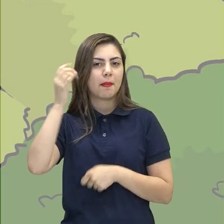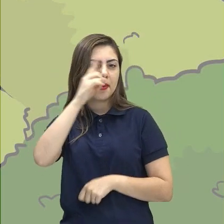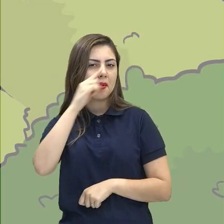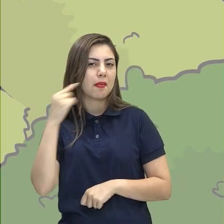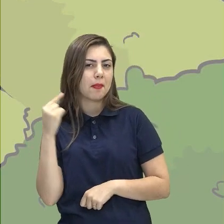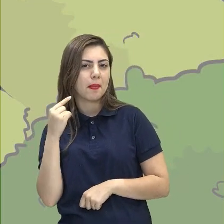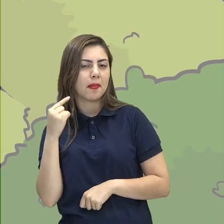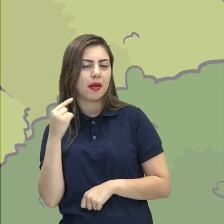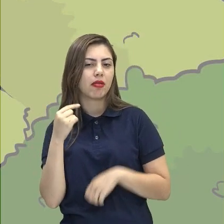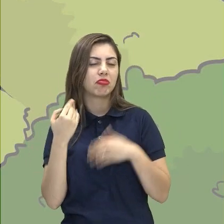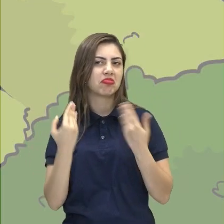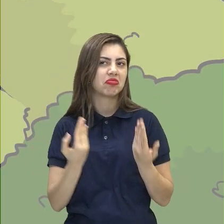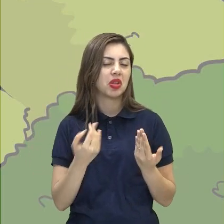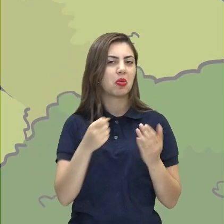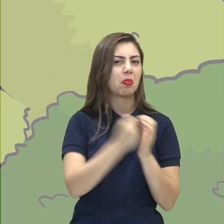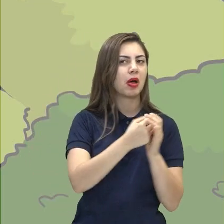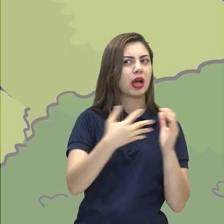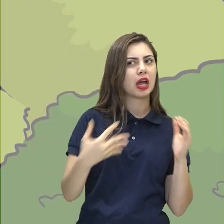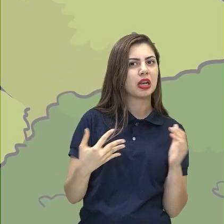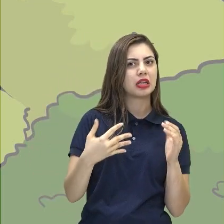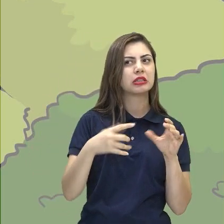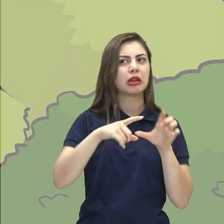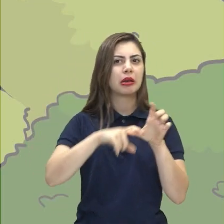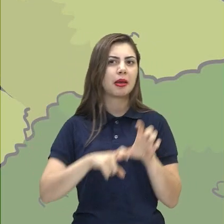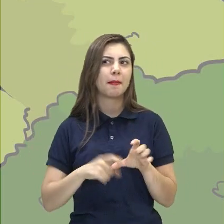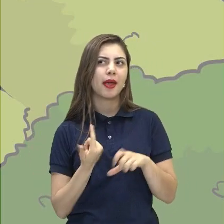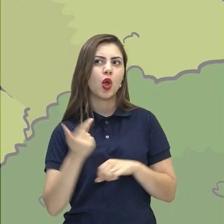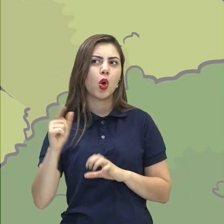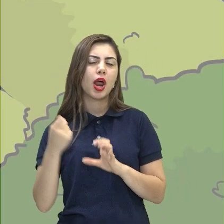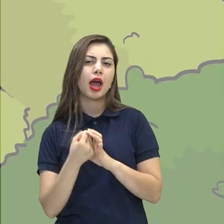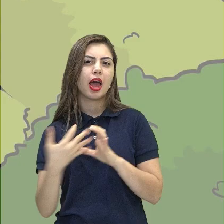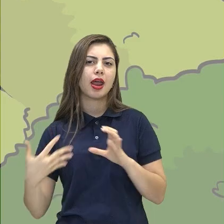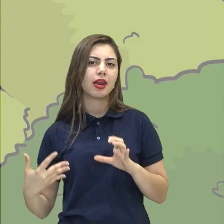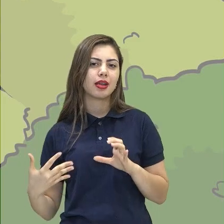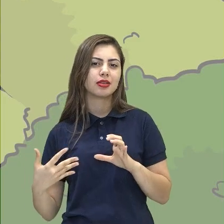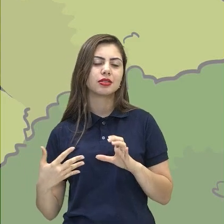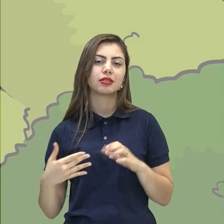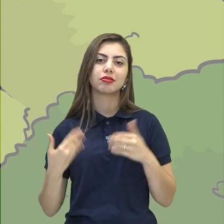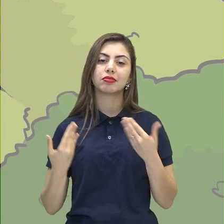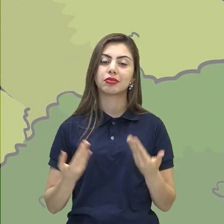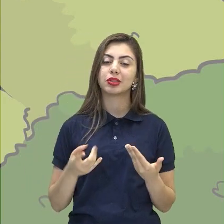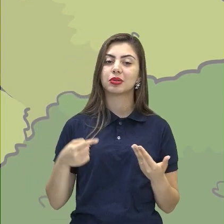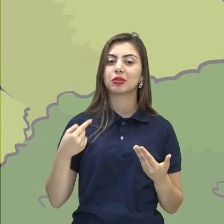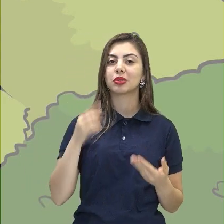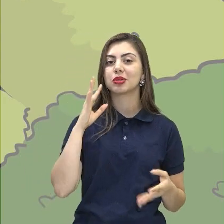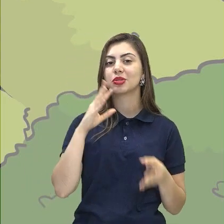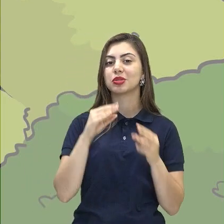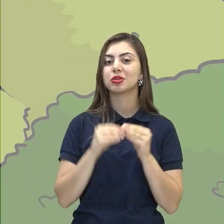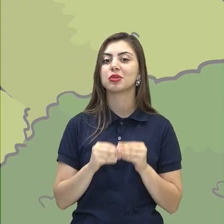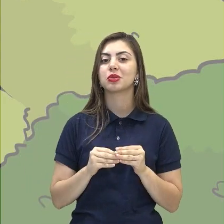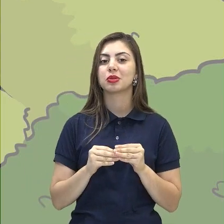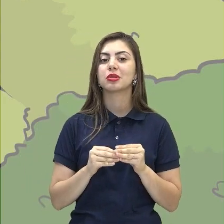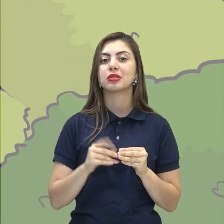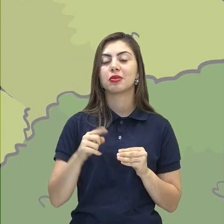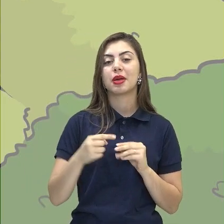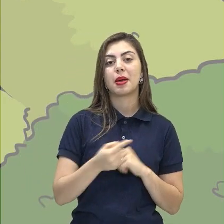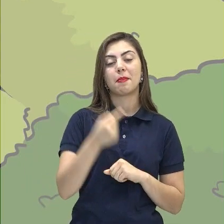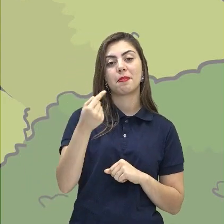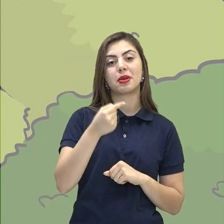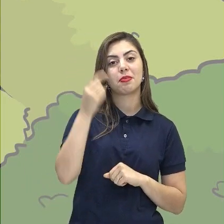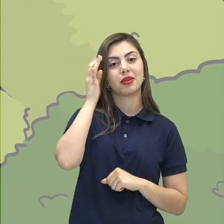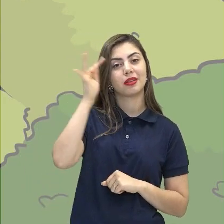Será que uma característica, ela depende da outra? As primeiras conclusões que deram origem à chamada primeira lei de Mendel